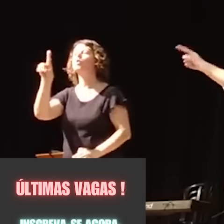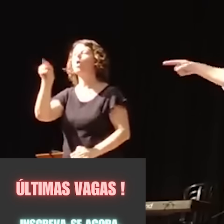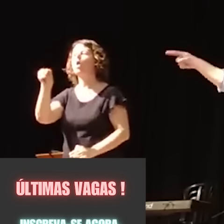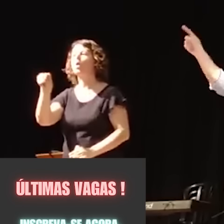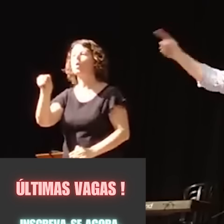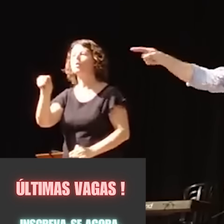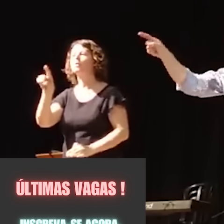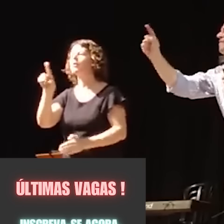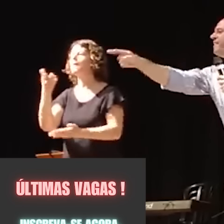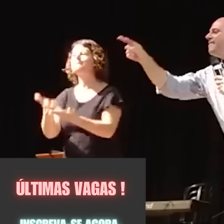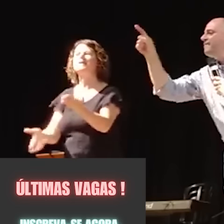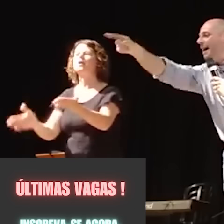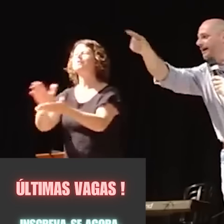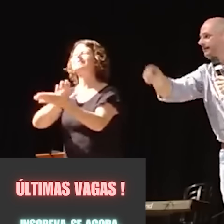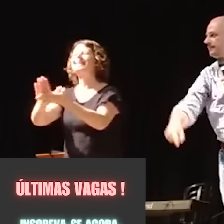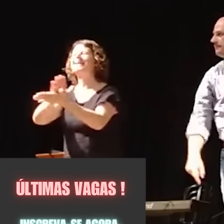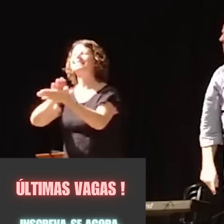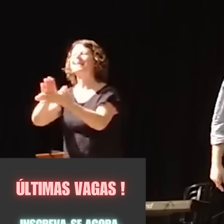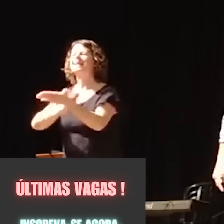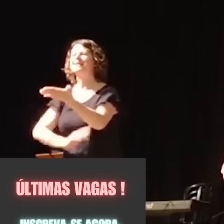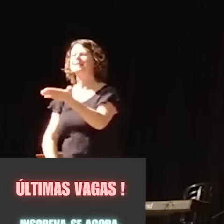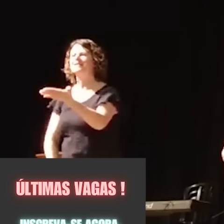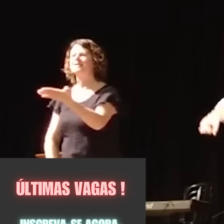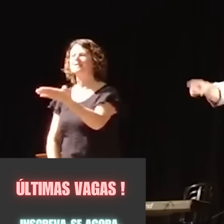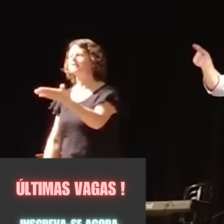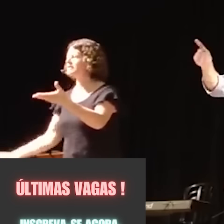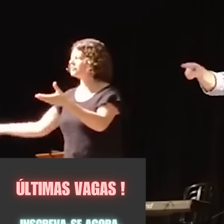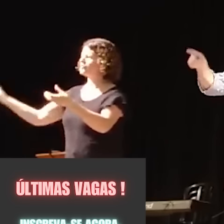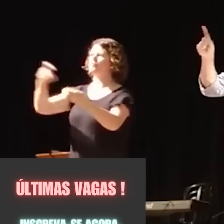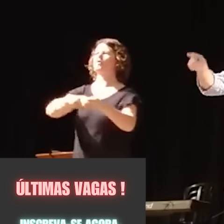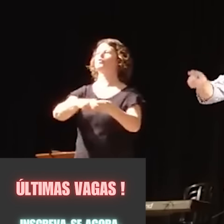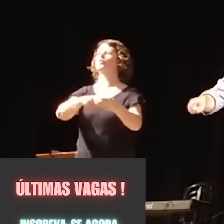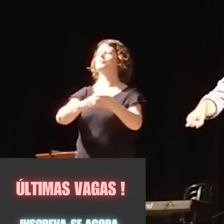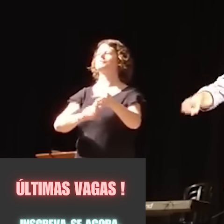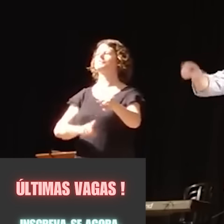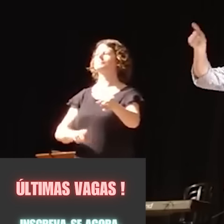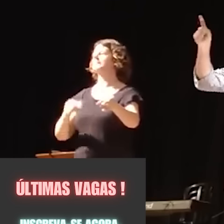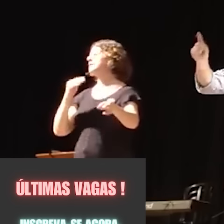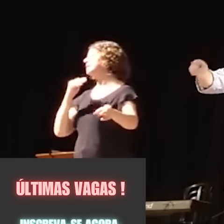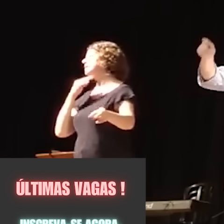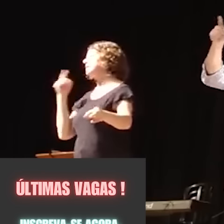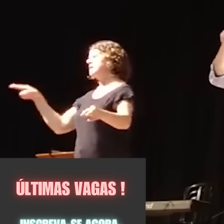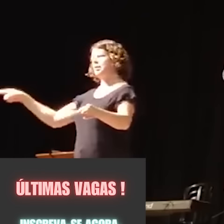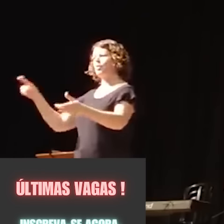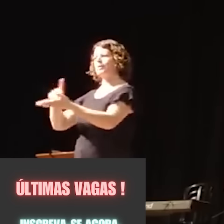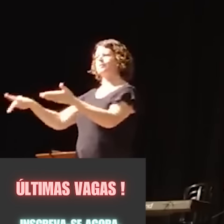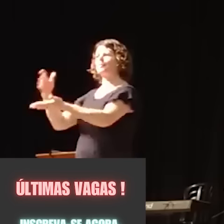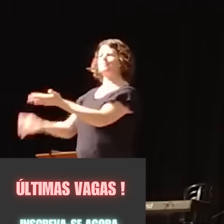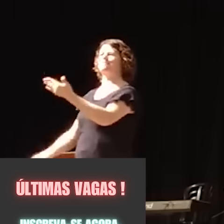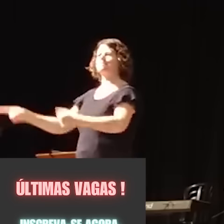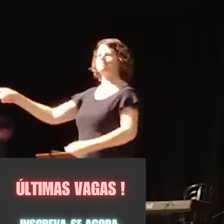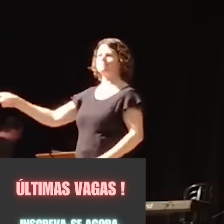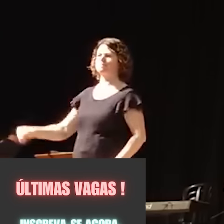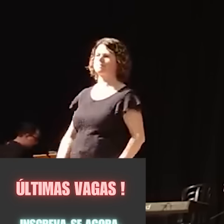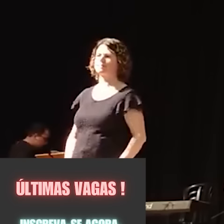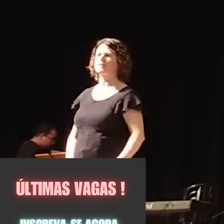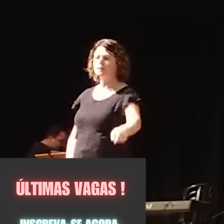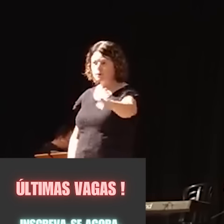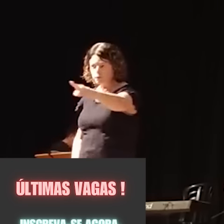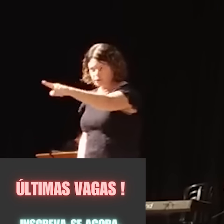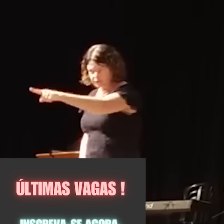aonde a tua fé vai porque se você desistir Deus vai desistir com